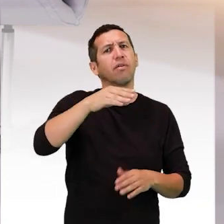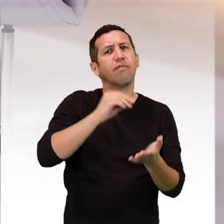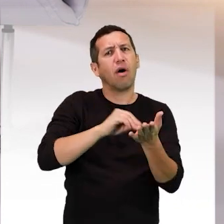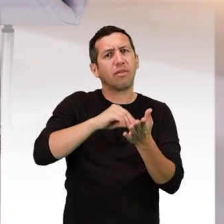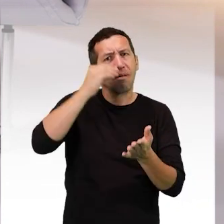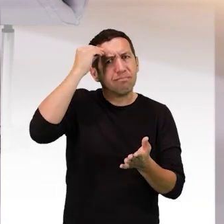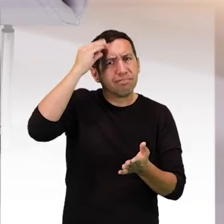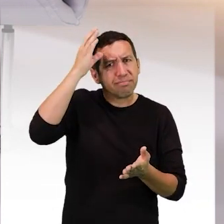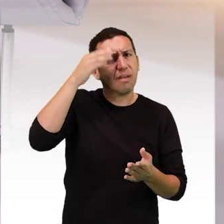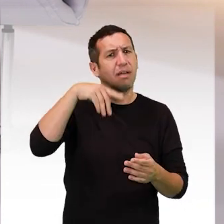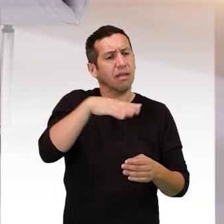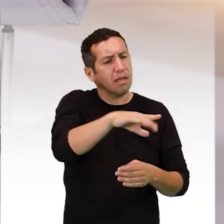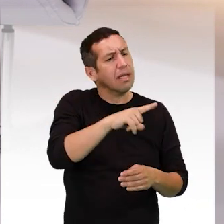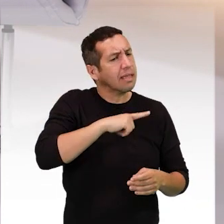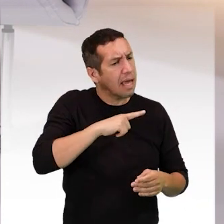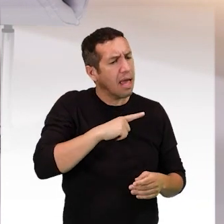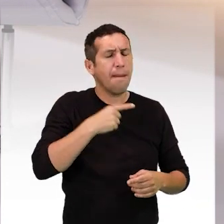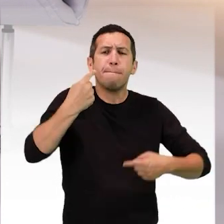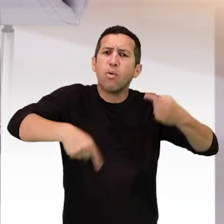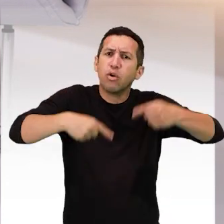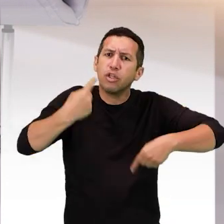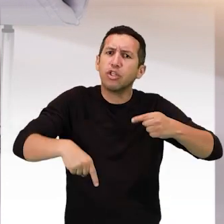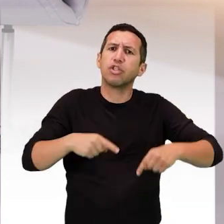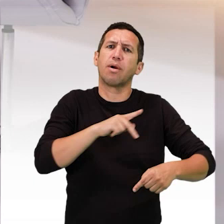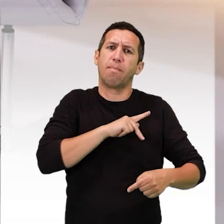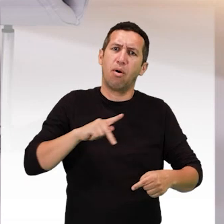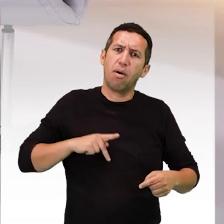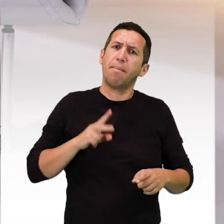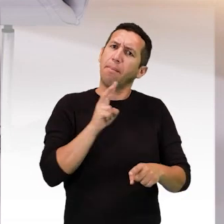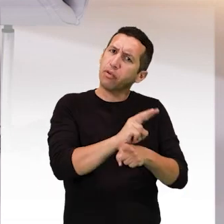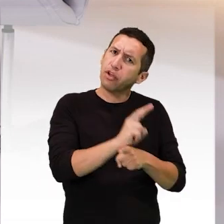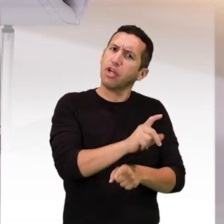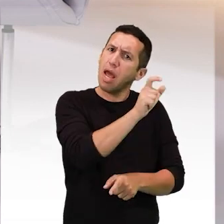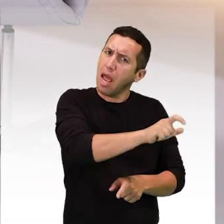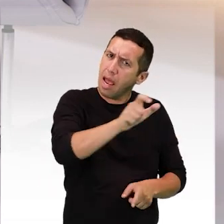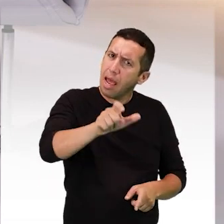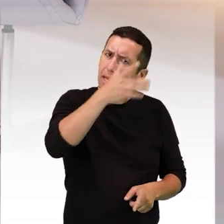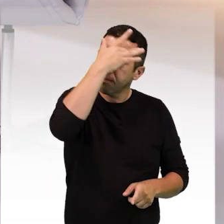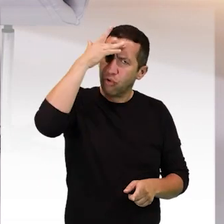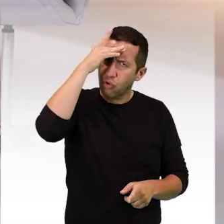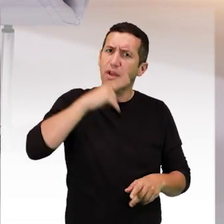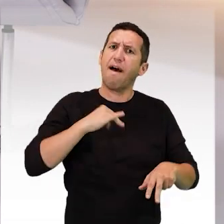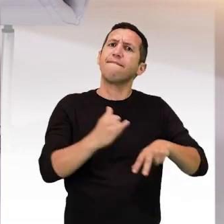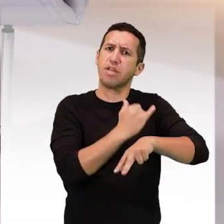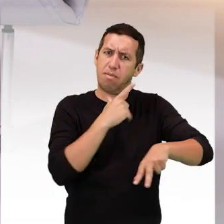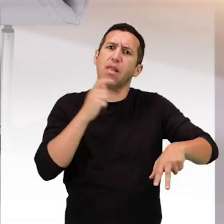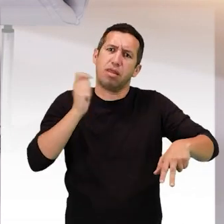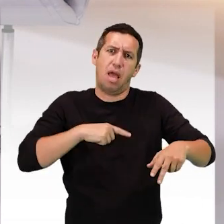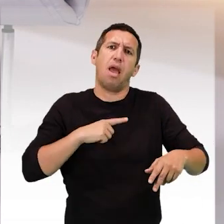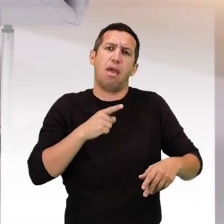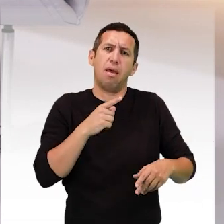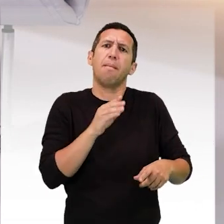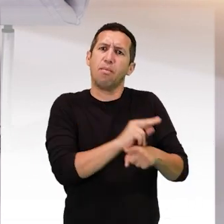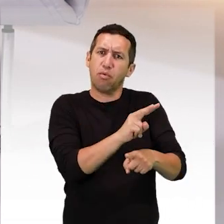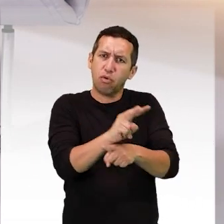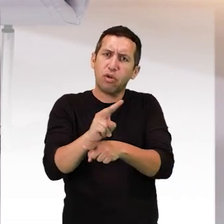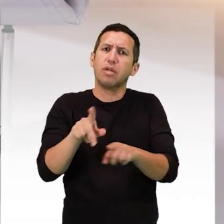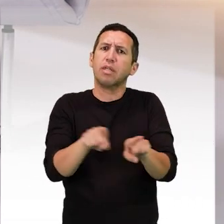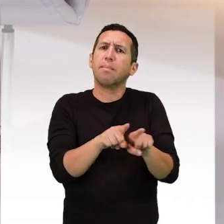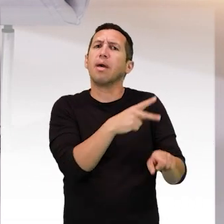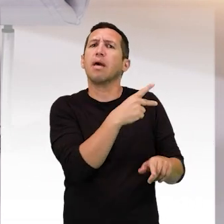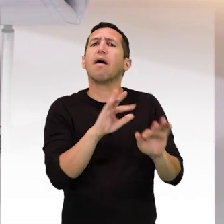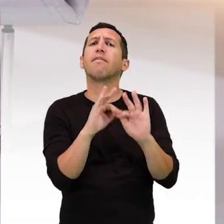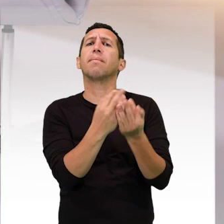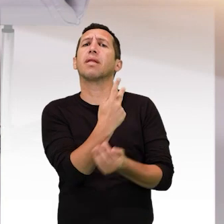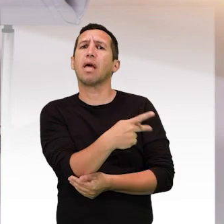E as pessoas precisam saber que existem, né, políticas públicas voltadas para elas para proteger tanto elas quanto as famílias.